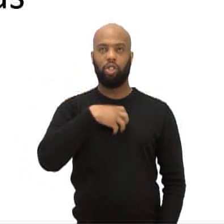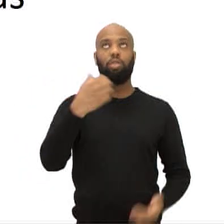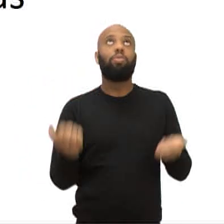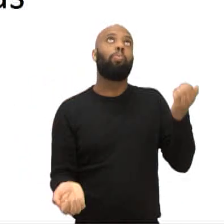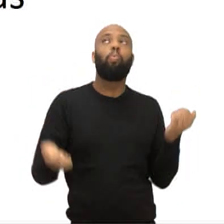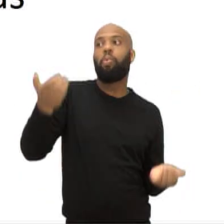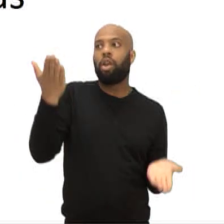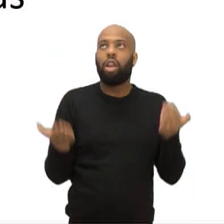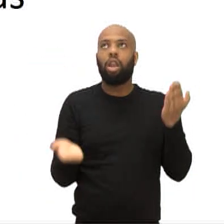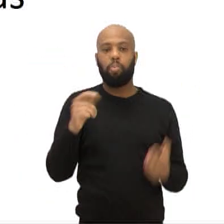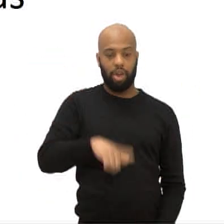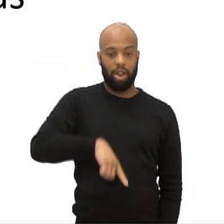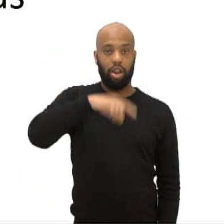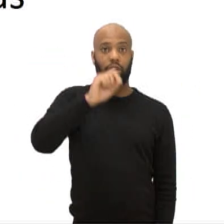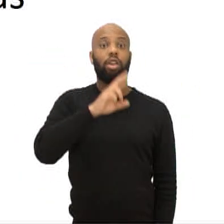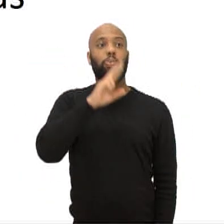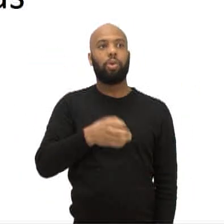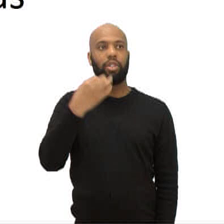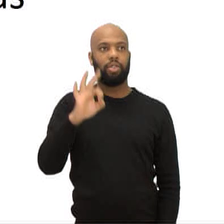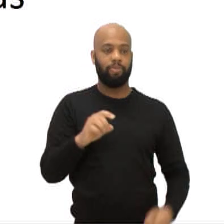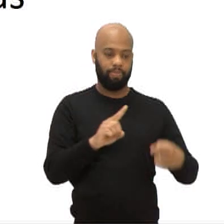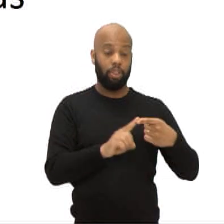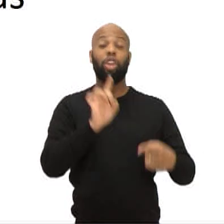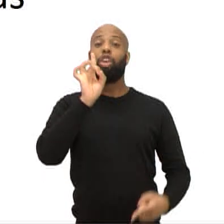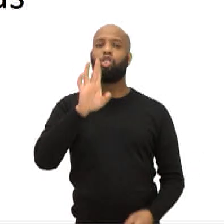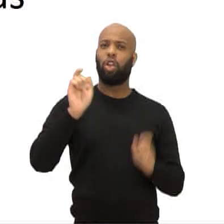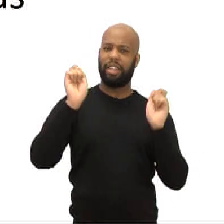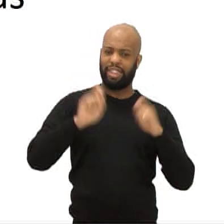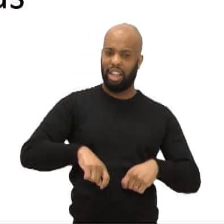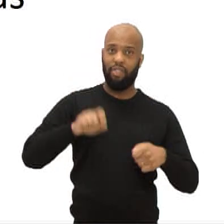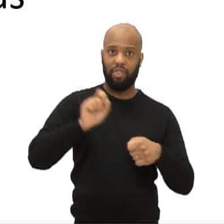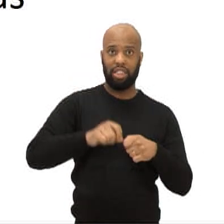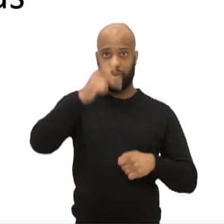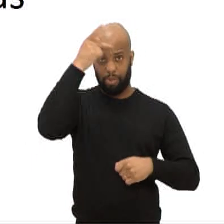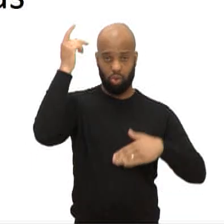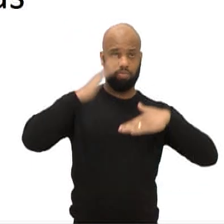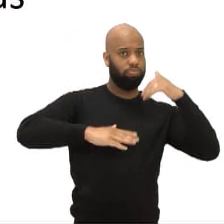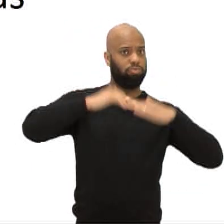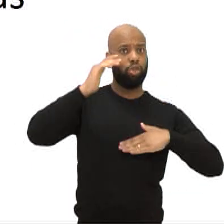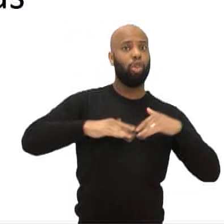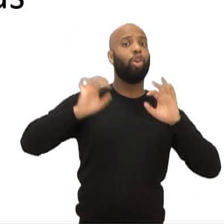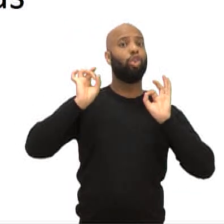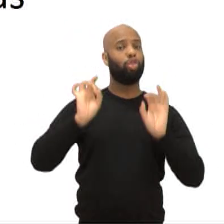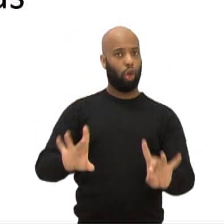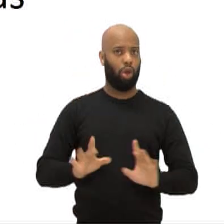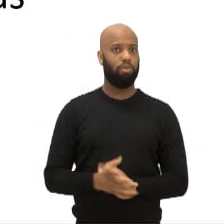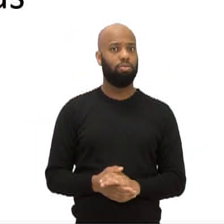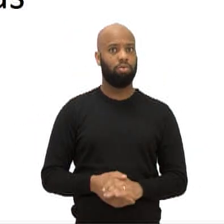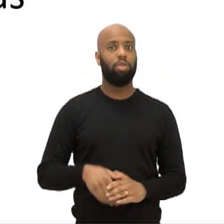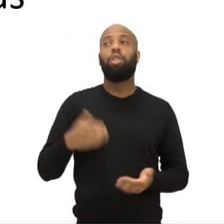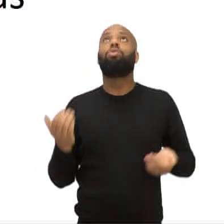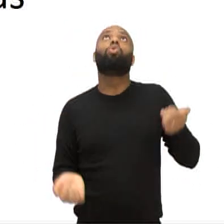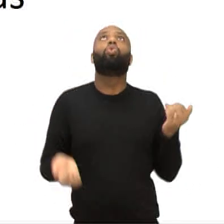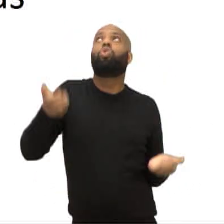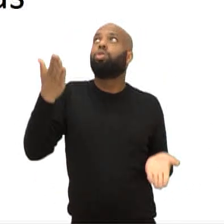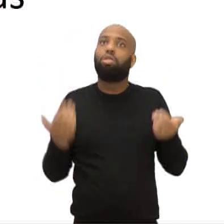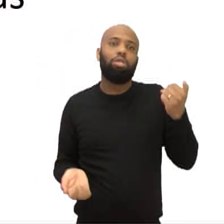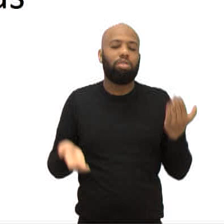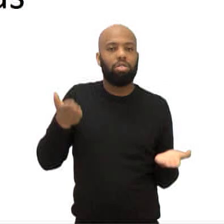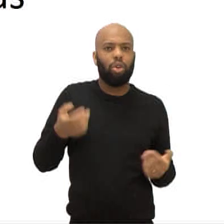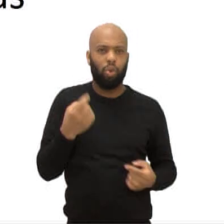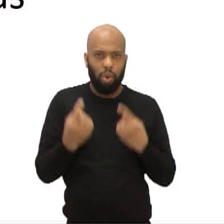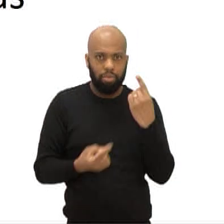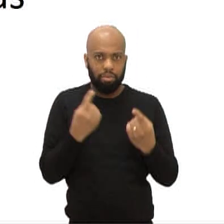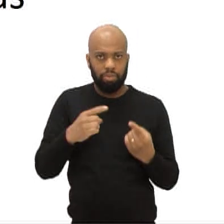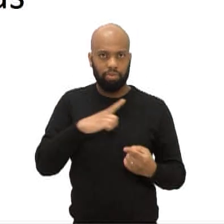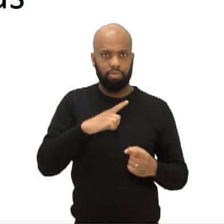malabares, assinale a alternativa correta. Só podem ser realizados por profissionais. Então, jogos de malabares, né? Então, qual que é os